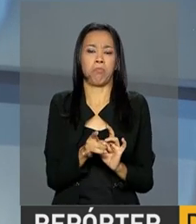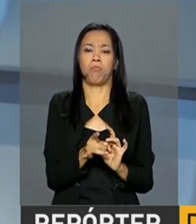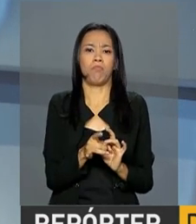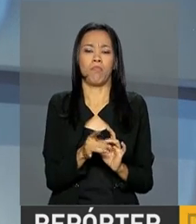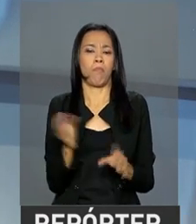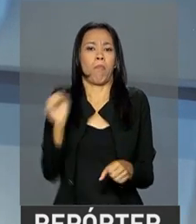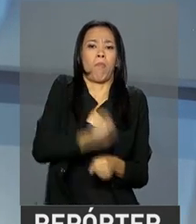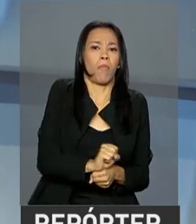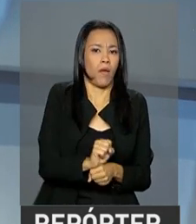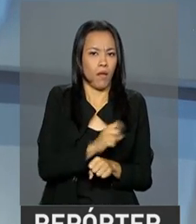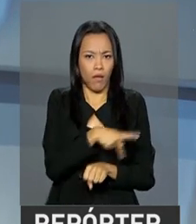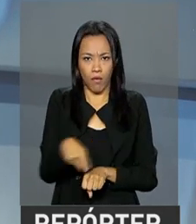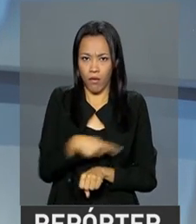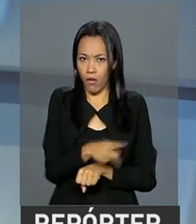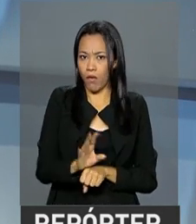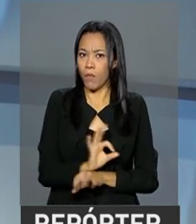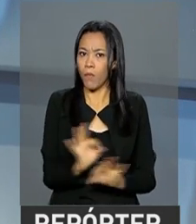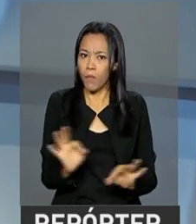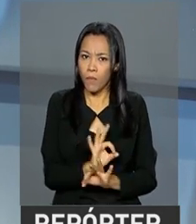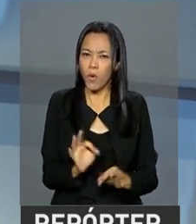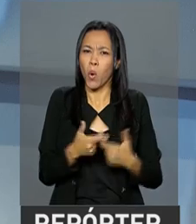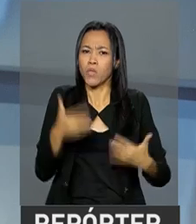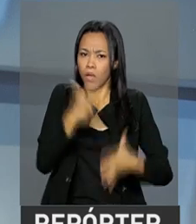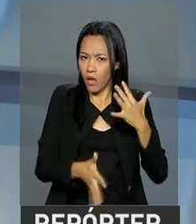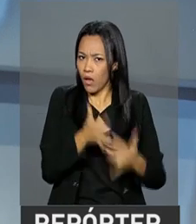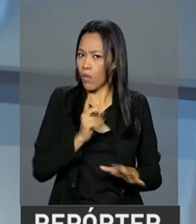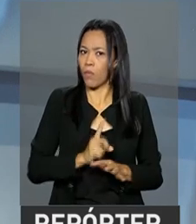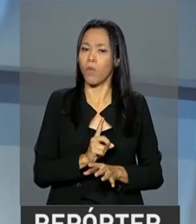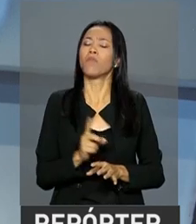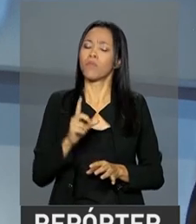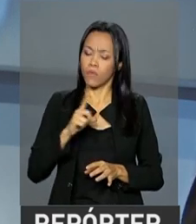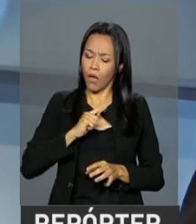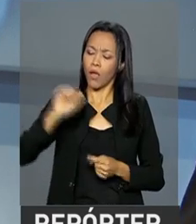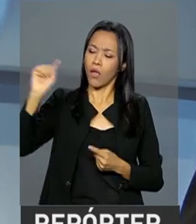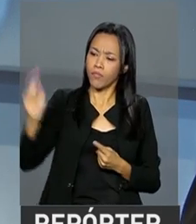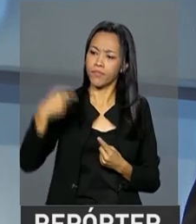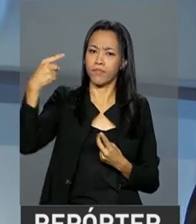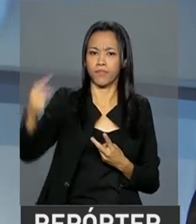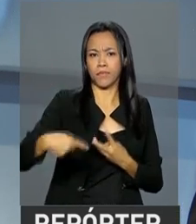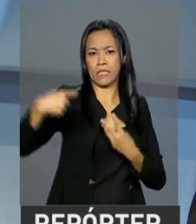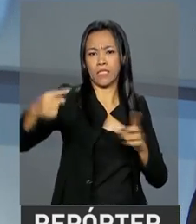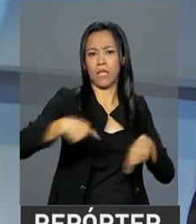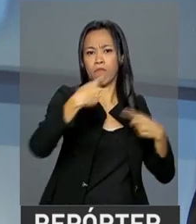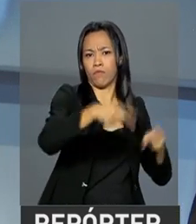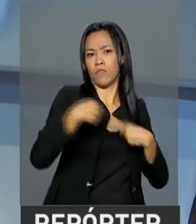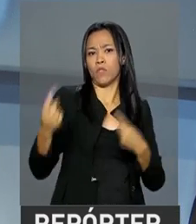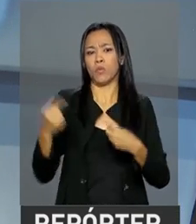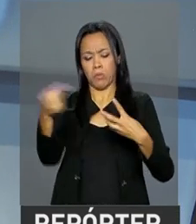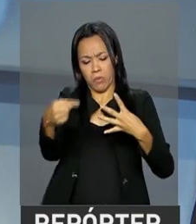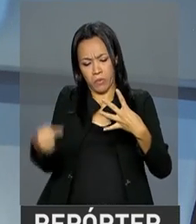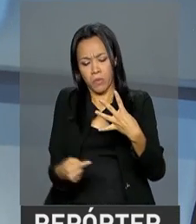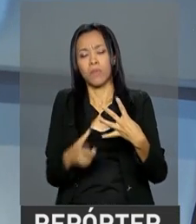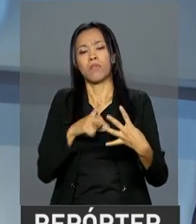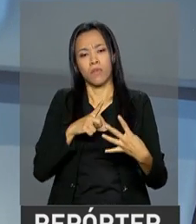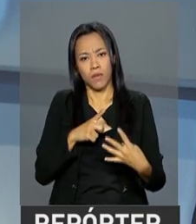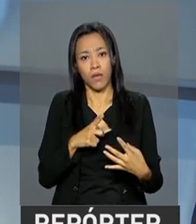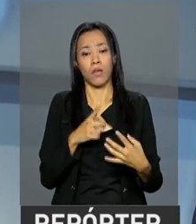no país há grandes desafios há grandes eh